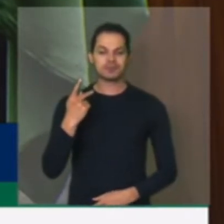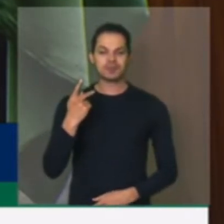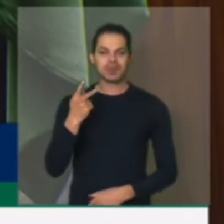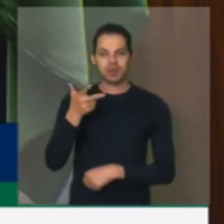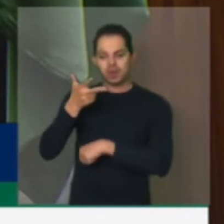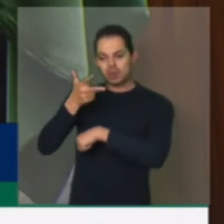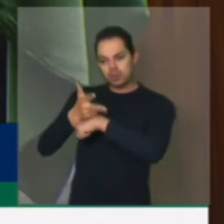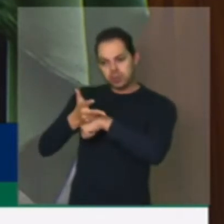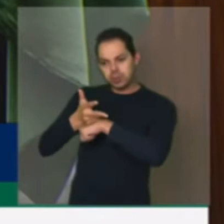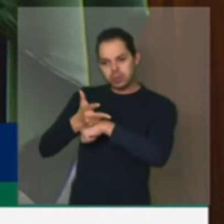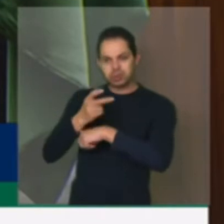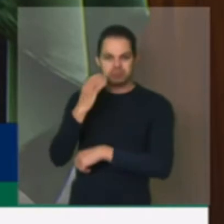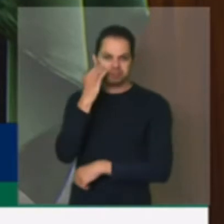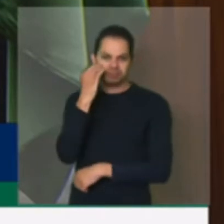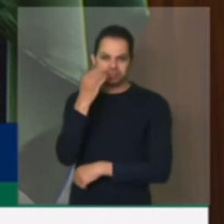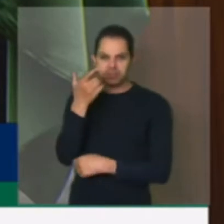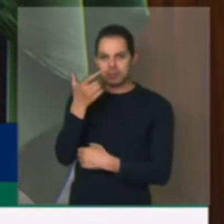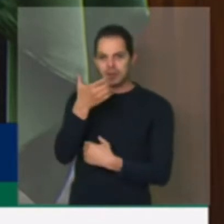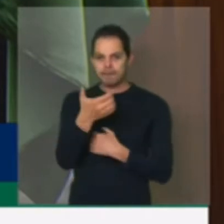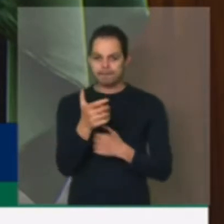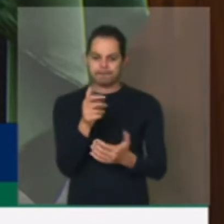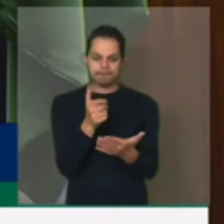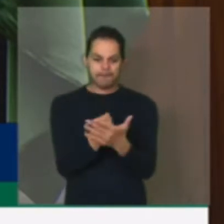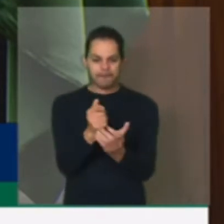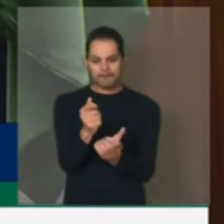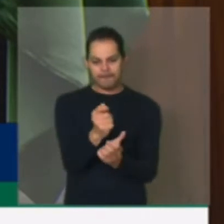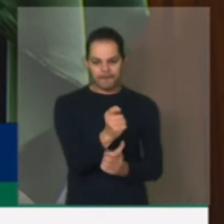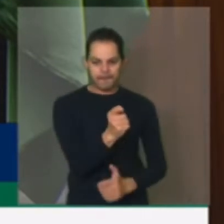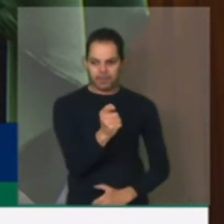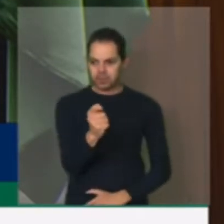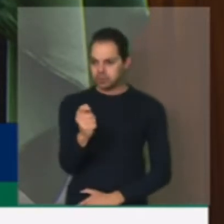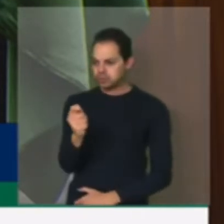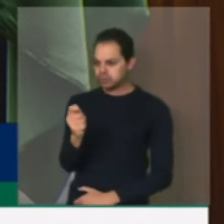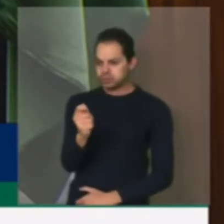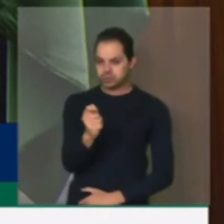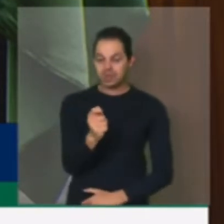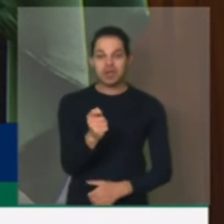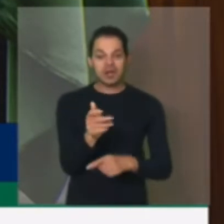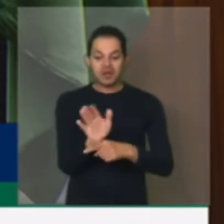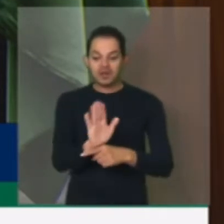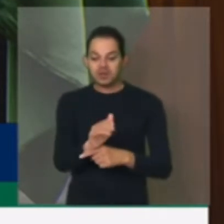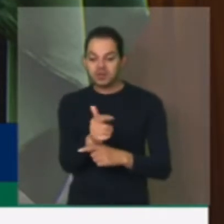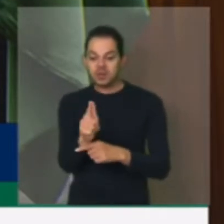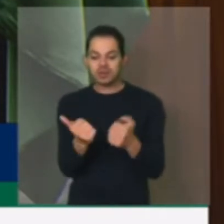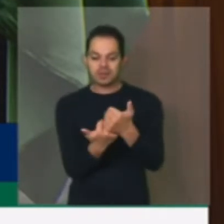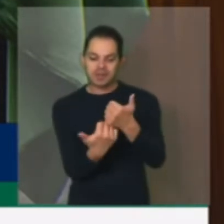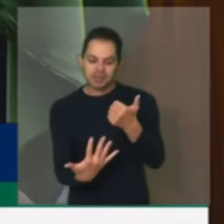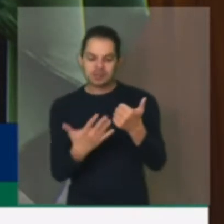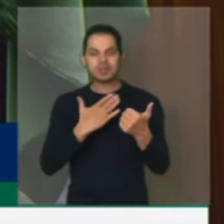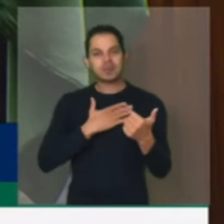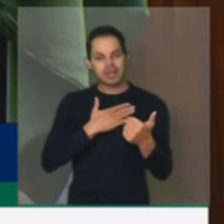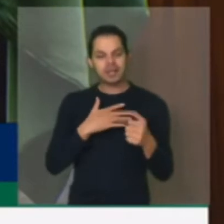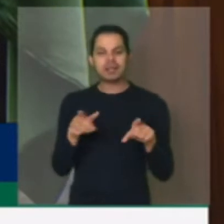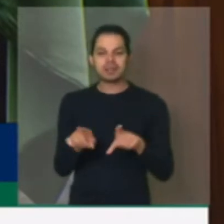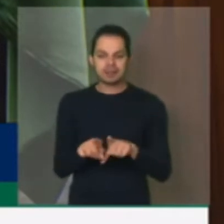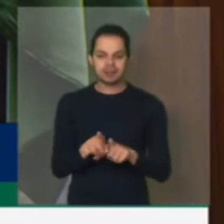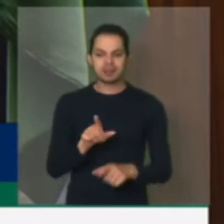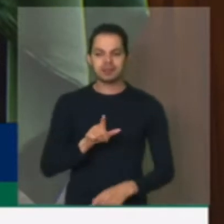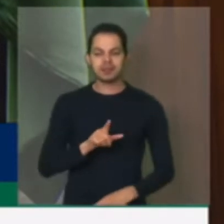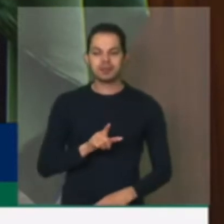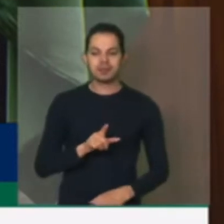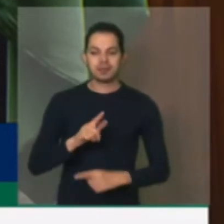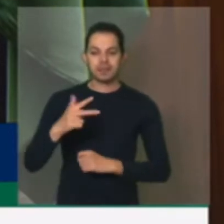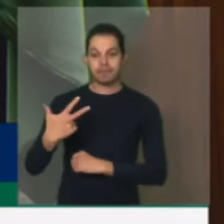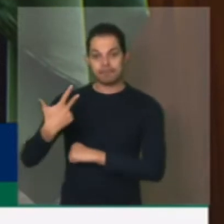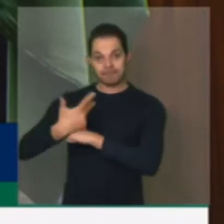filmando. Tão somente filmando. Tem um outro vídeo da minha assessoria me